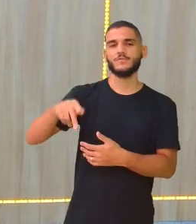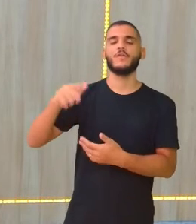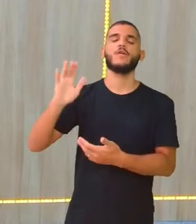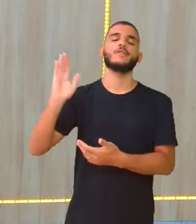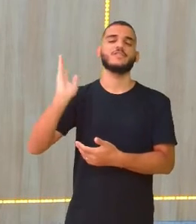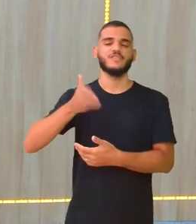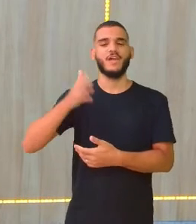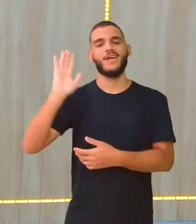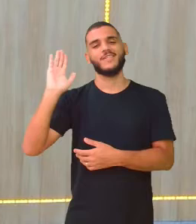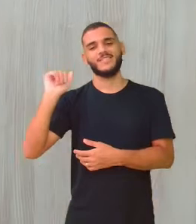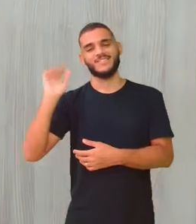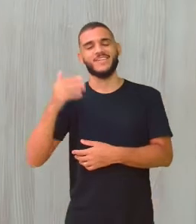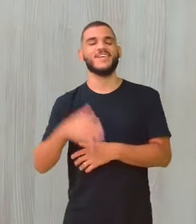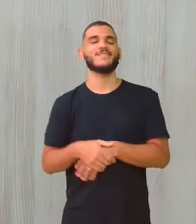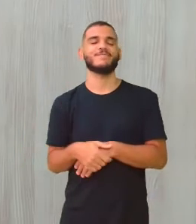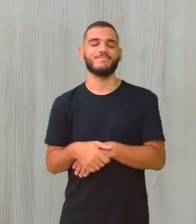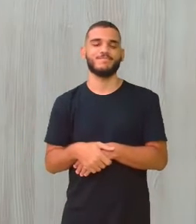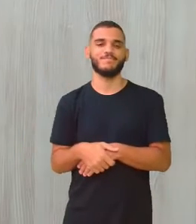despedir ali.